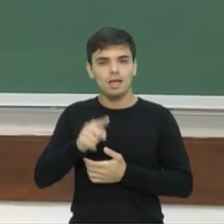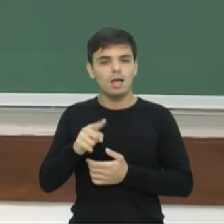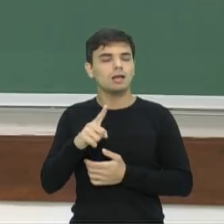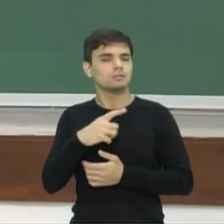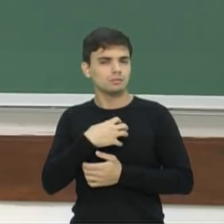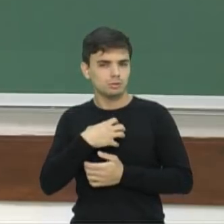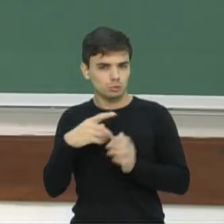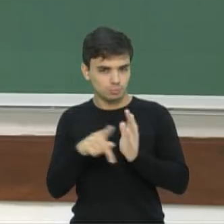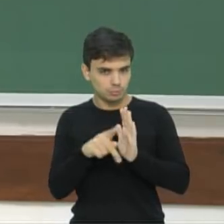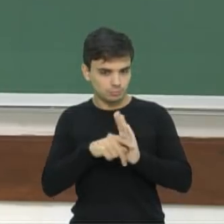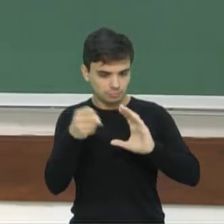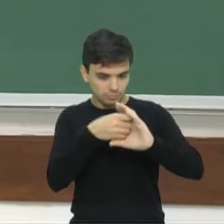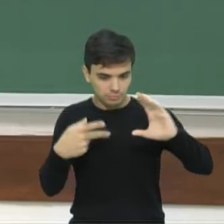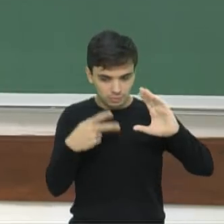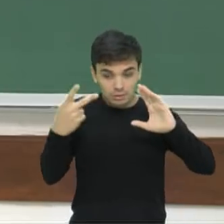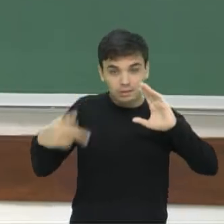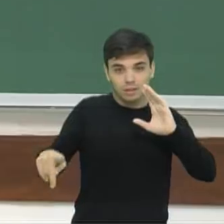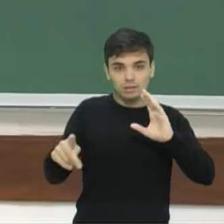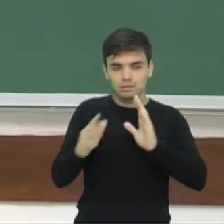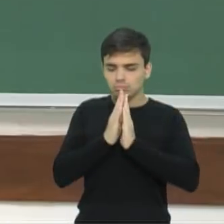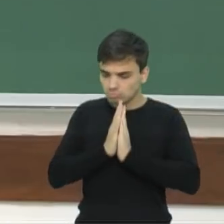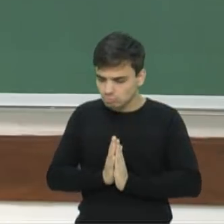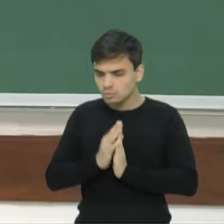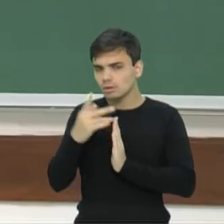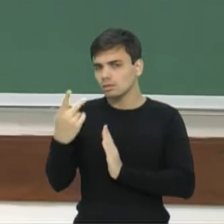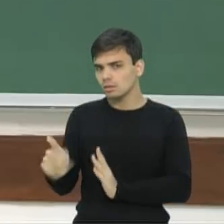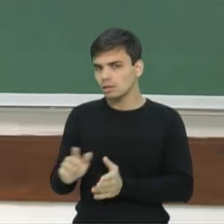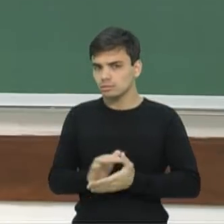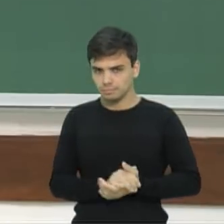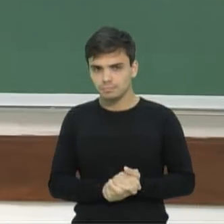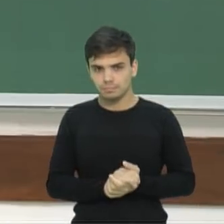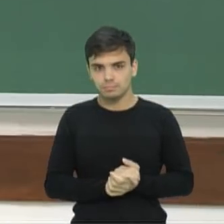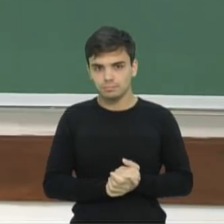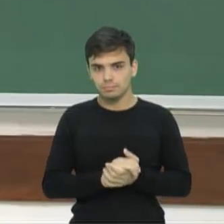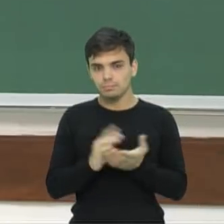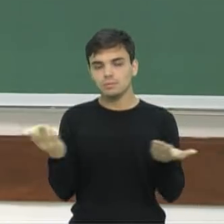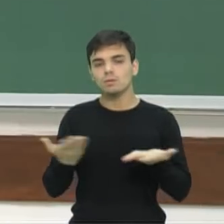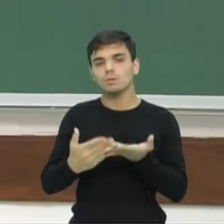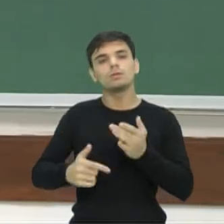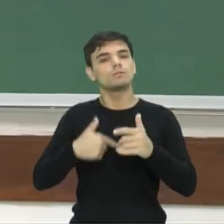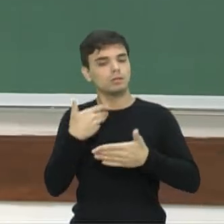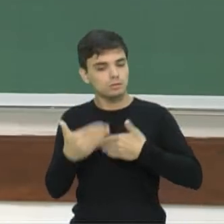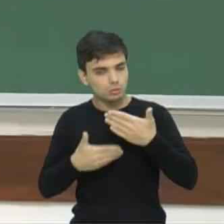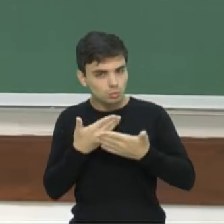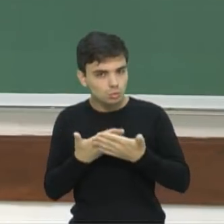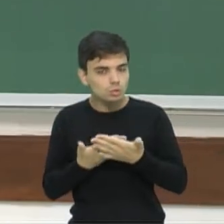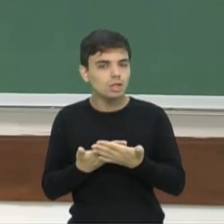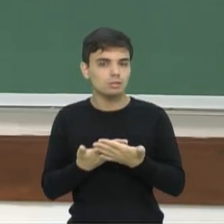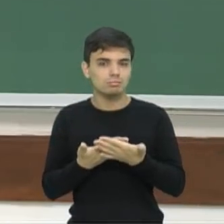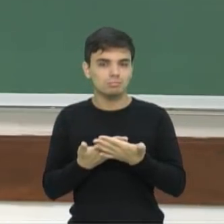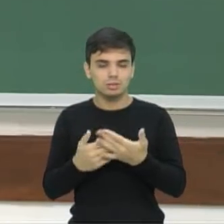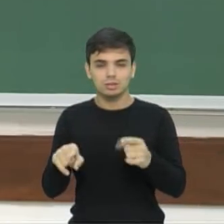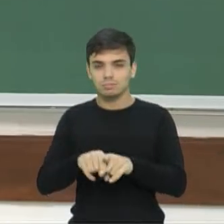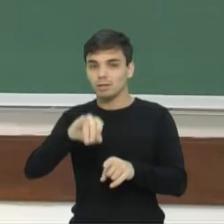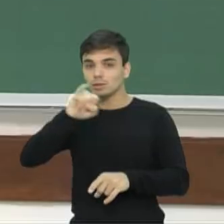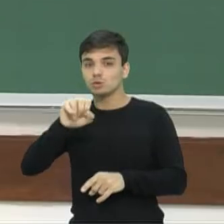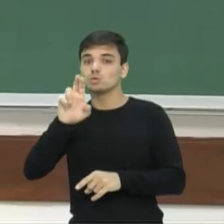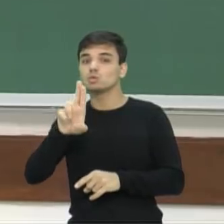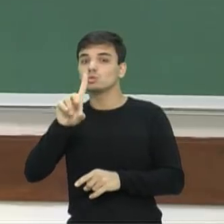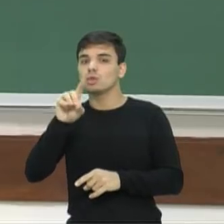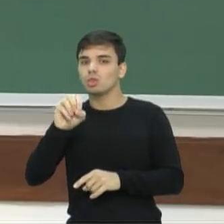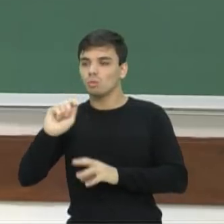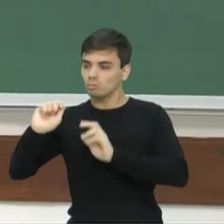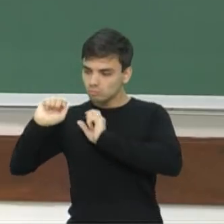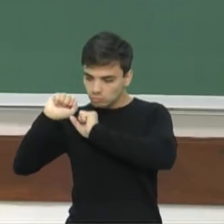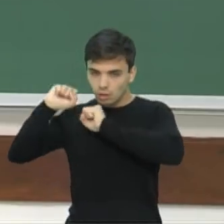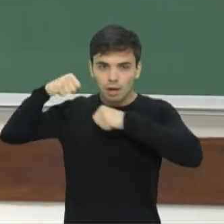bastante característico, essa saudação é bastante característico dentro da modalidade que nós vamos trabalhar hoje, que é o judô. Então é a aula de